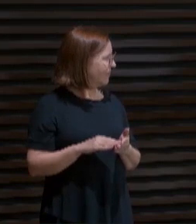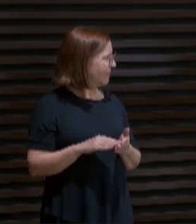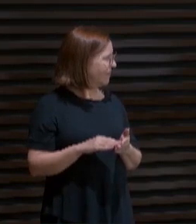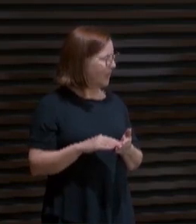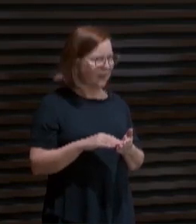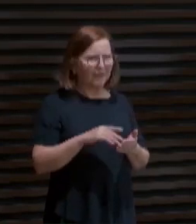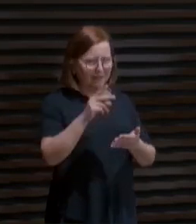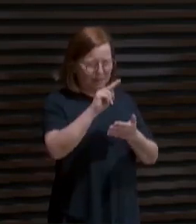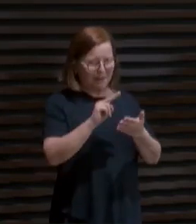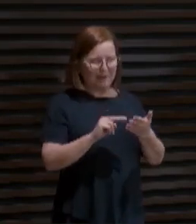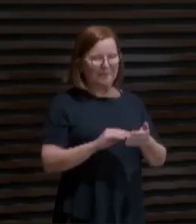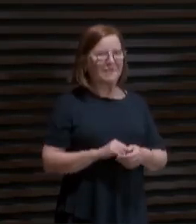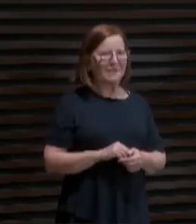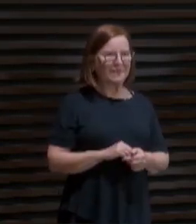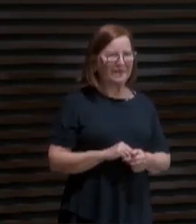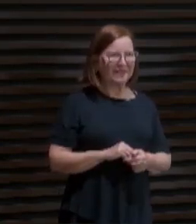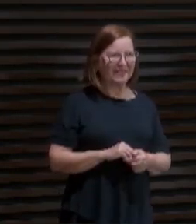Vamos só dar uma lidinha aqui.